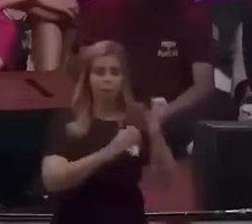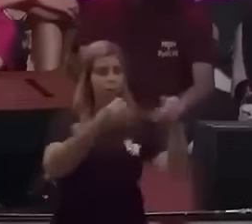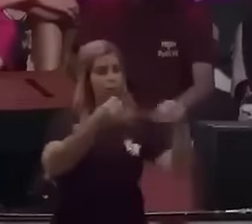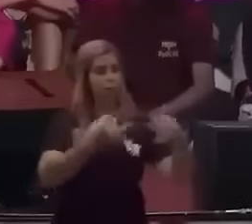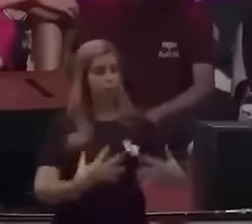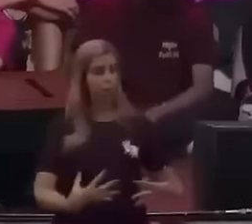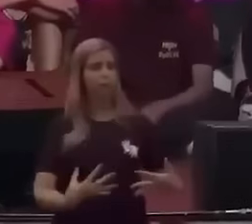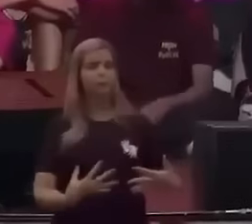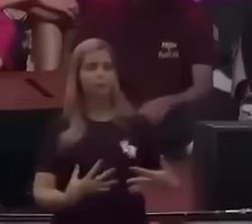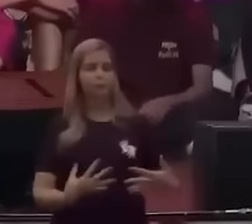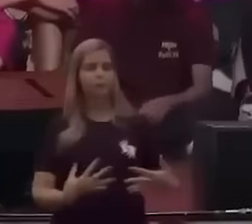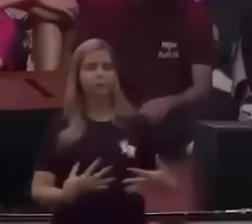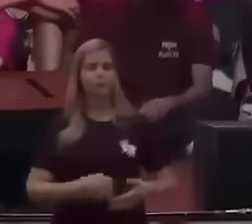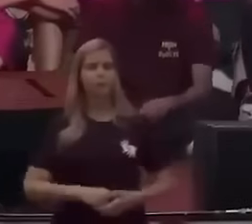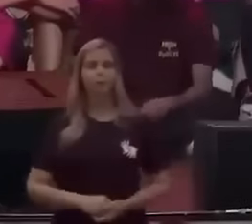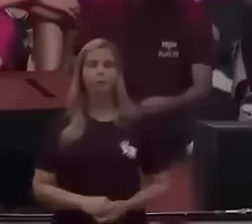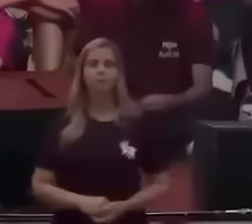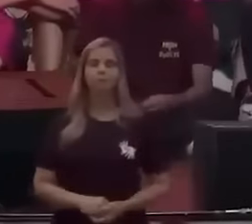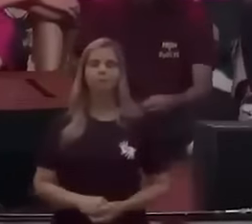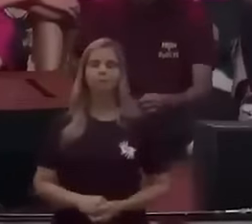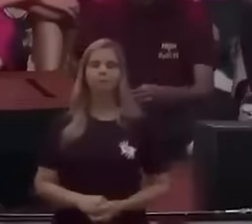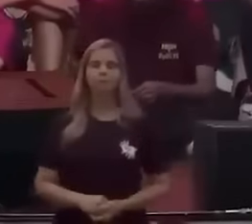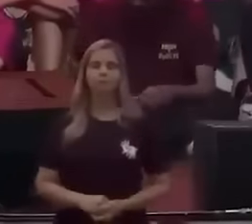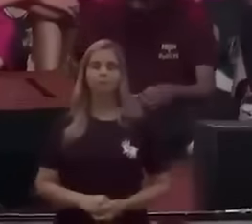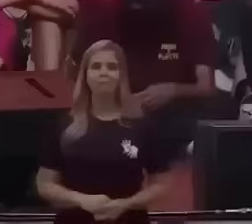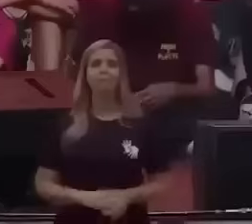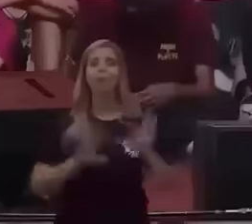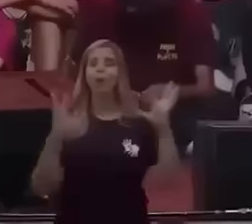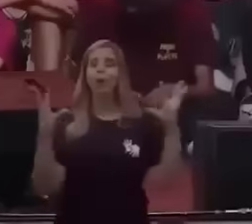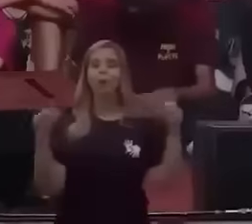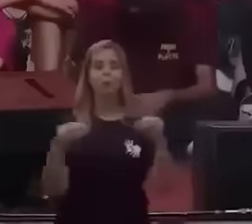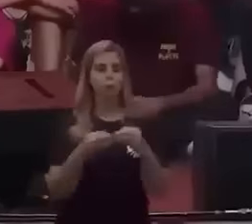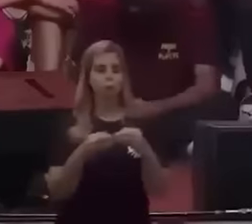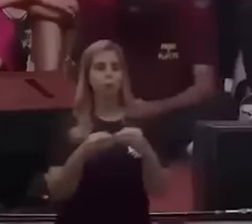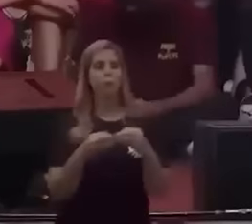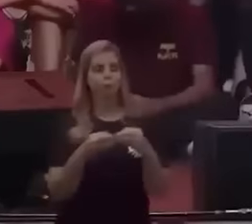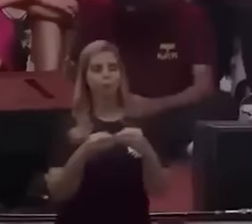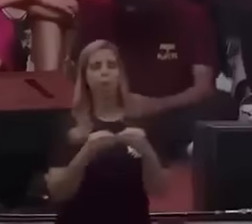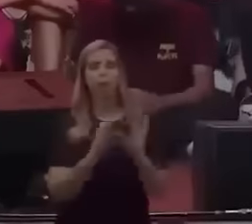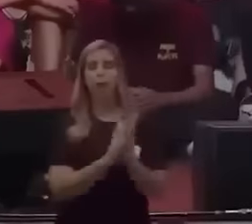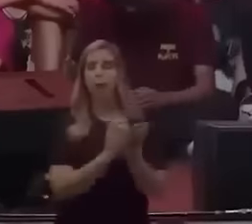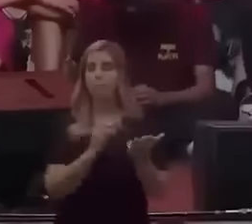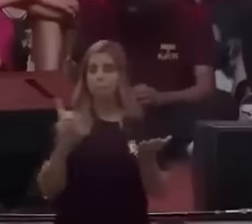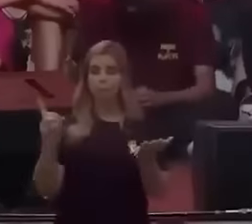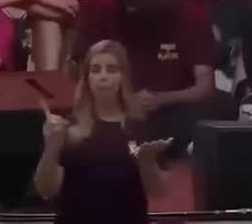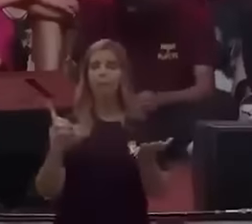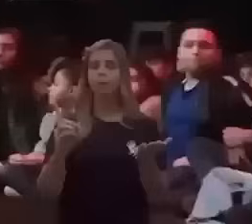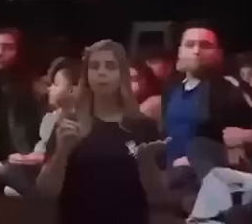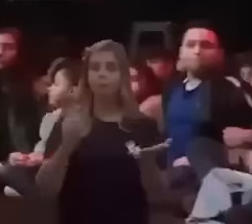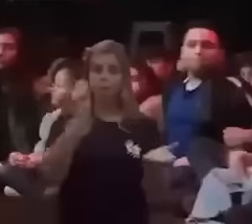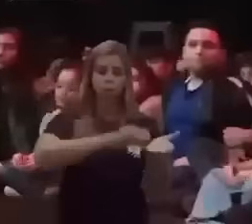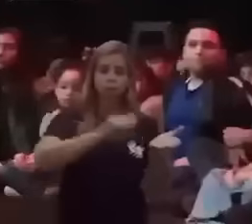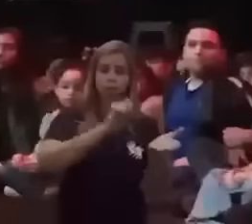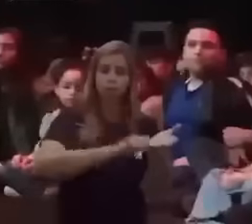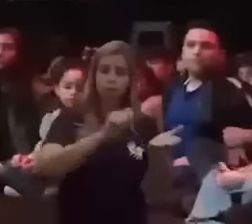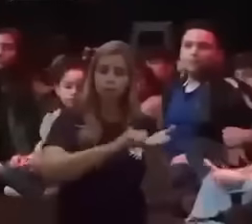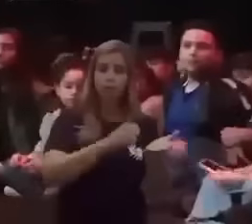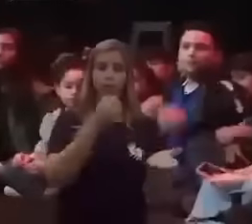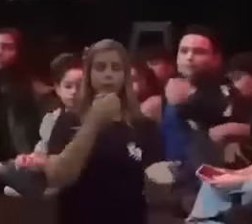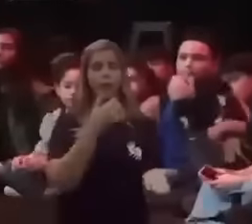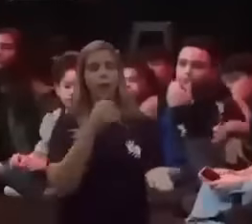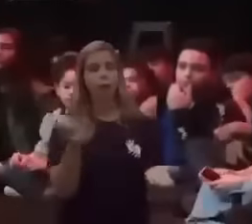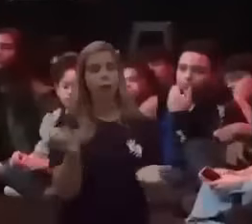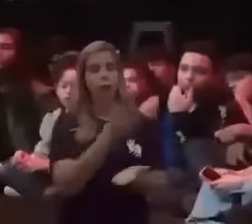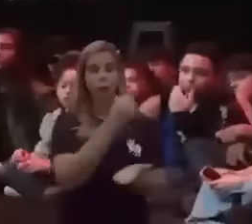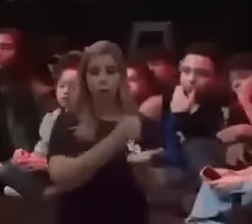essa conclusão, se não, vejamos. Na língua grega que foi escrito o Novo Testamento, há uma espécie de trocadilho entre